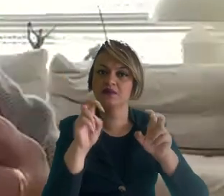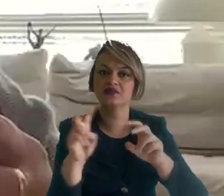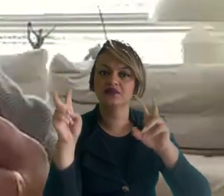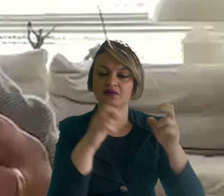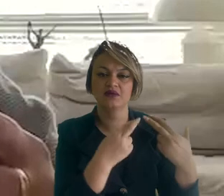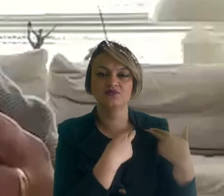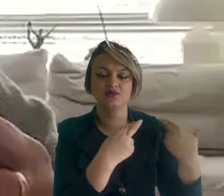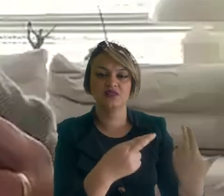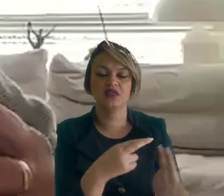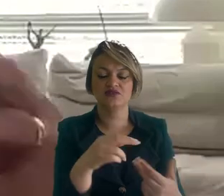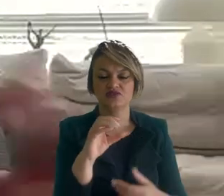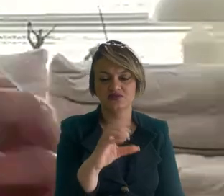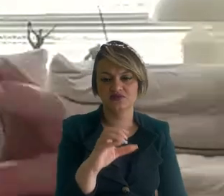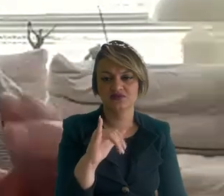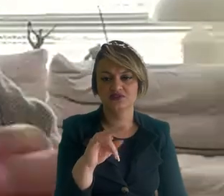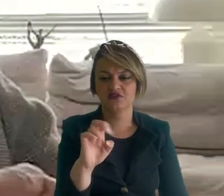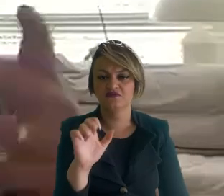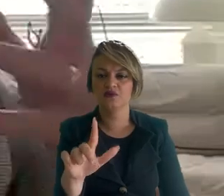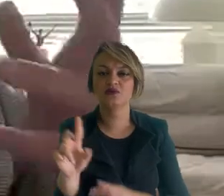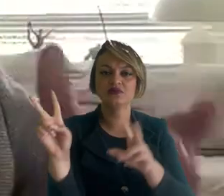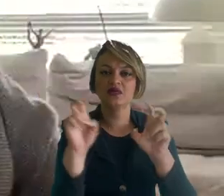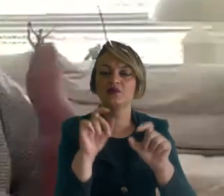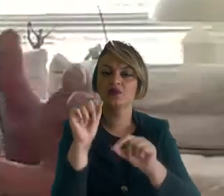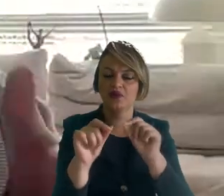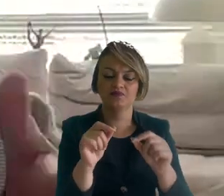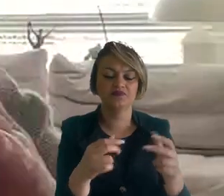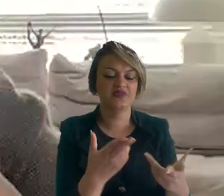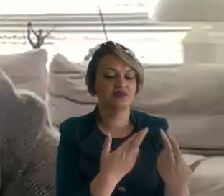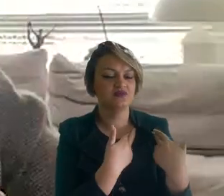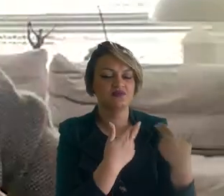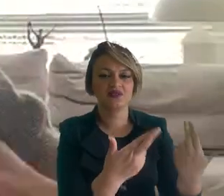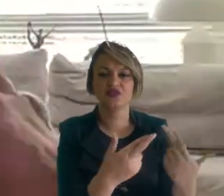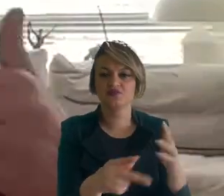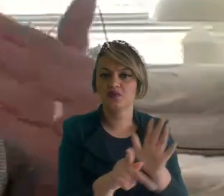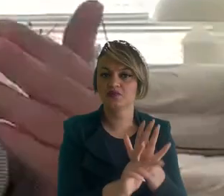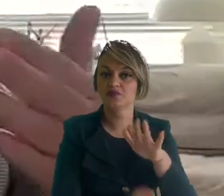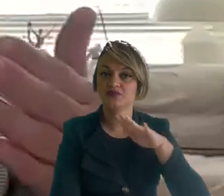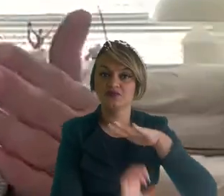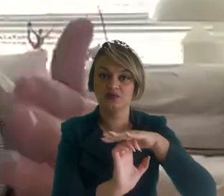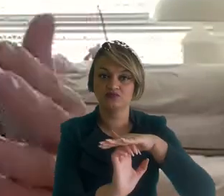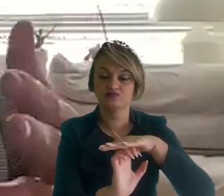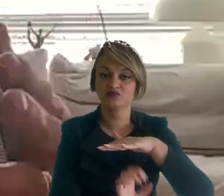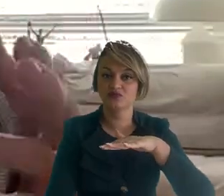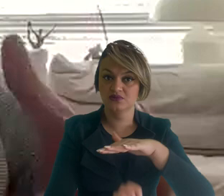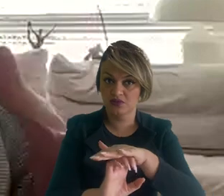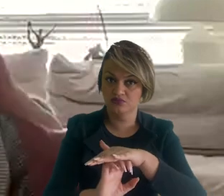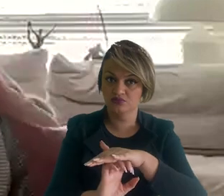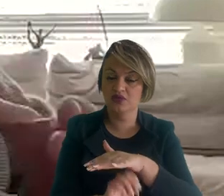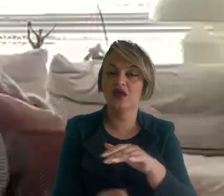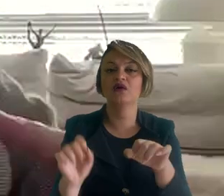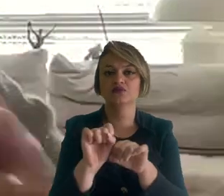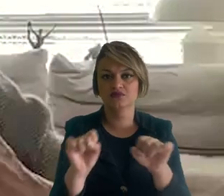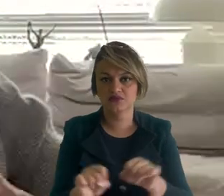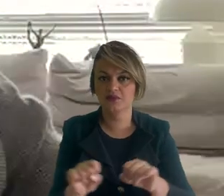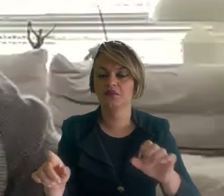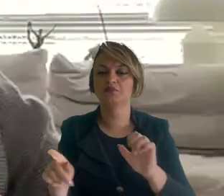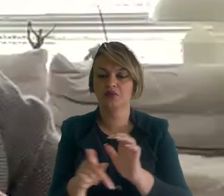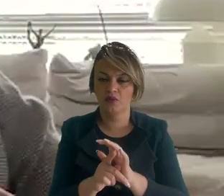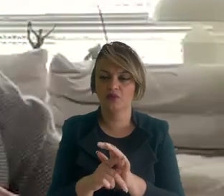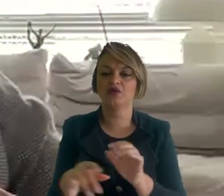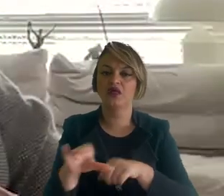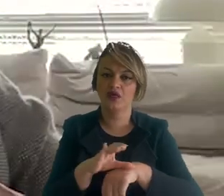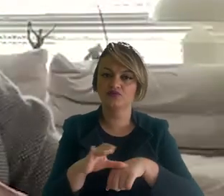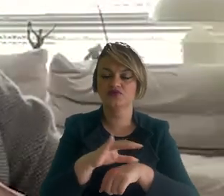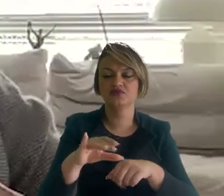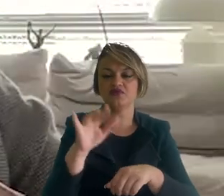responsabilidade civil temas como a responsabilidade civil do Estado que é um sistema próprio dado pela